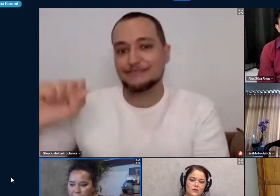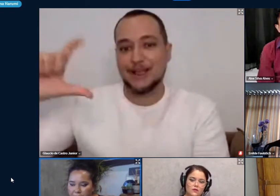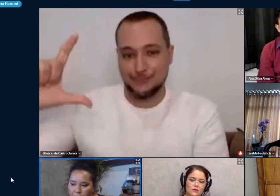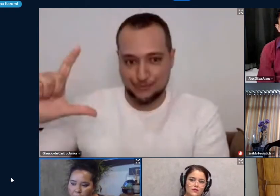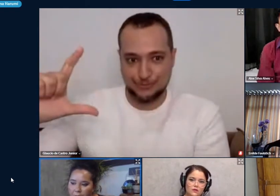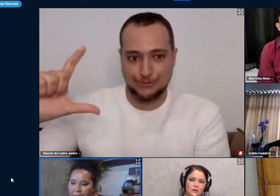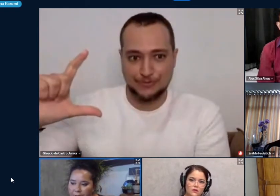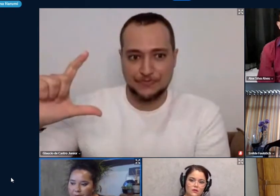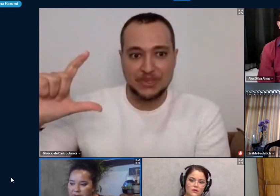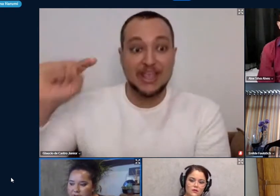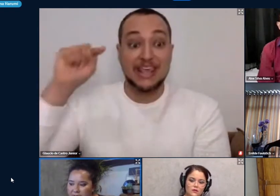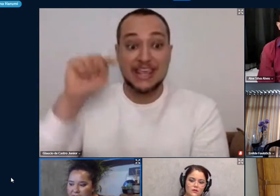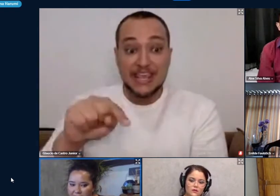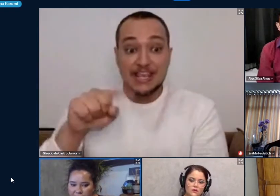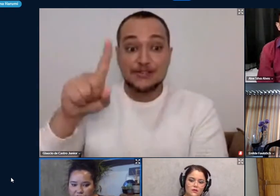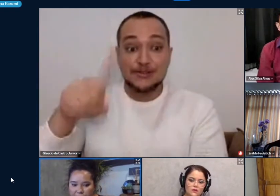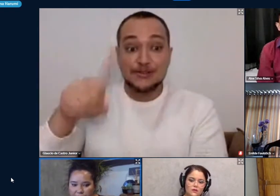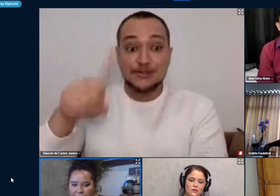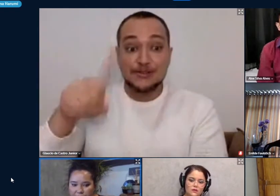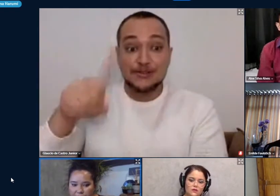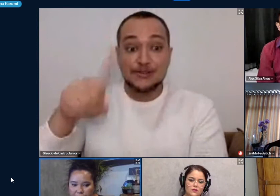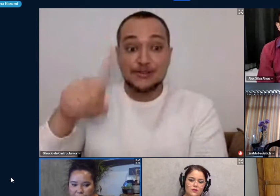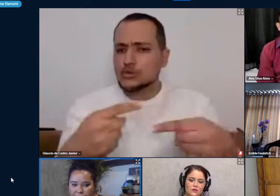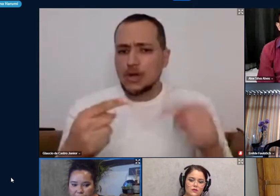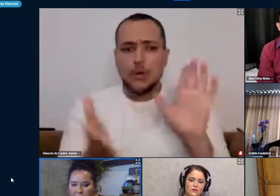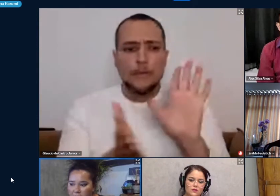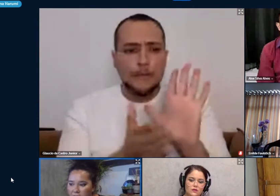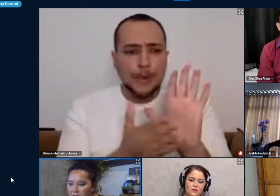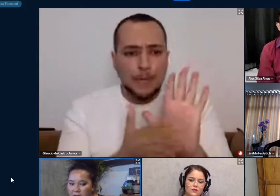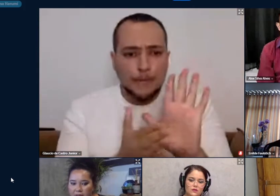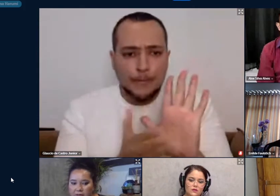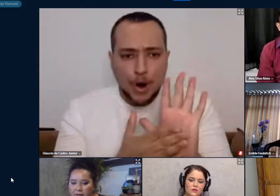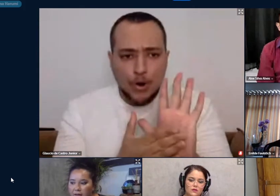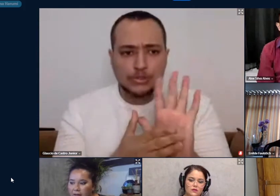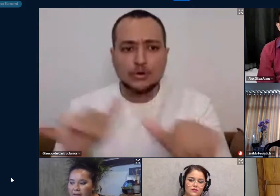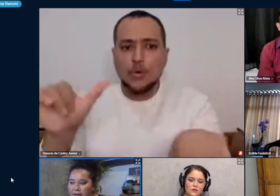discussão como proposta de estratégia de empoderamento